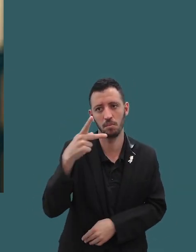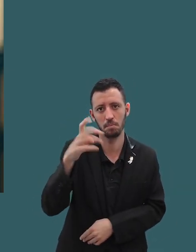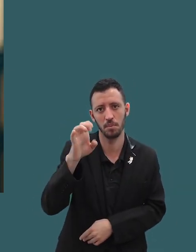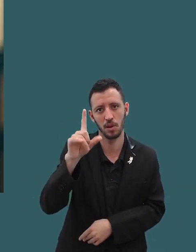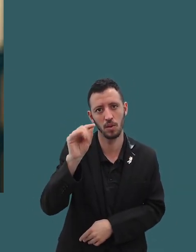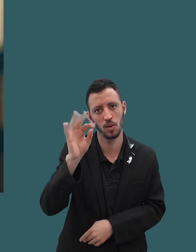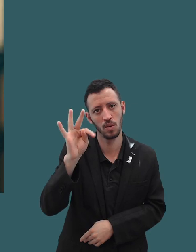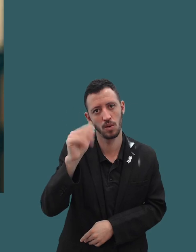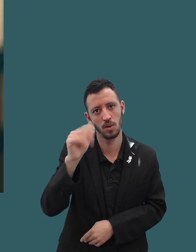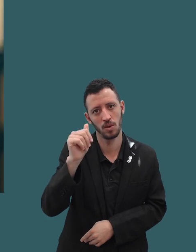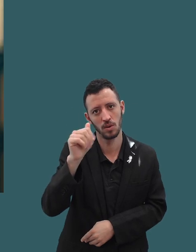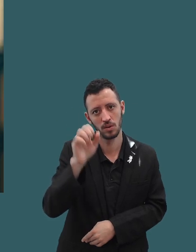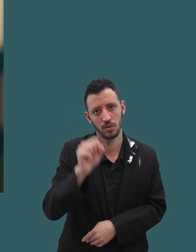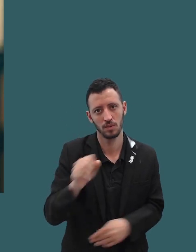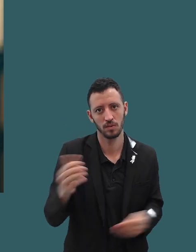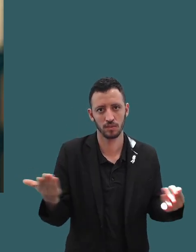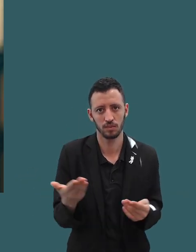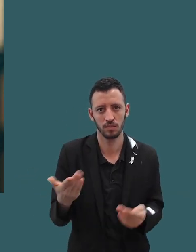e a